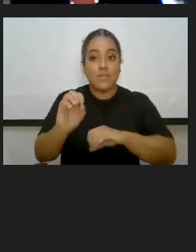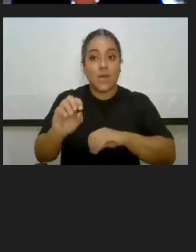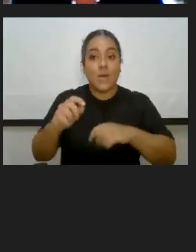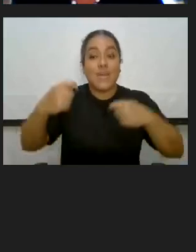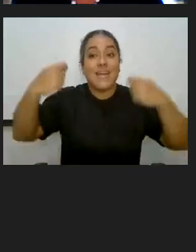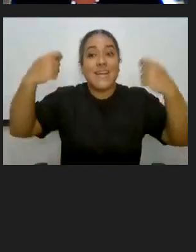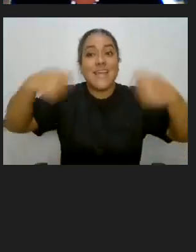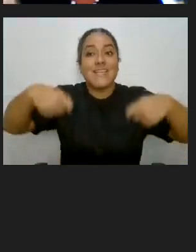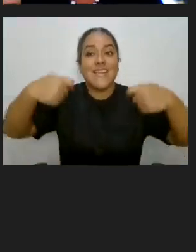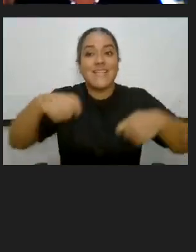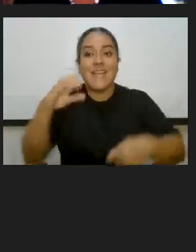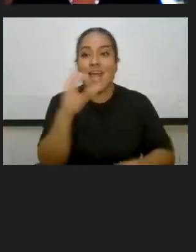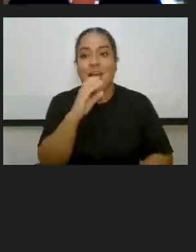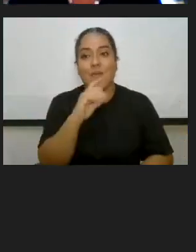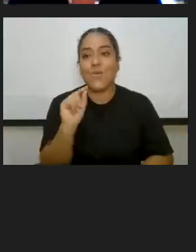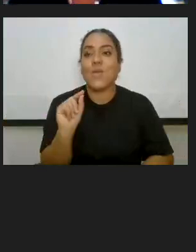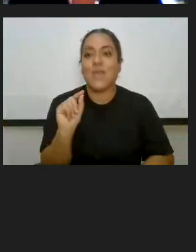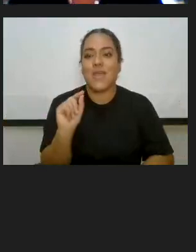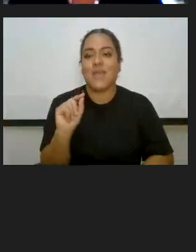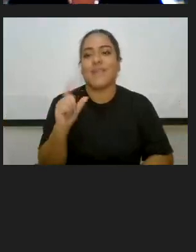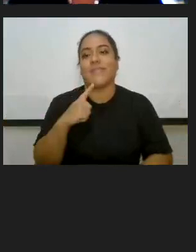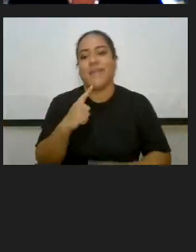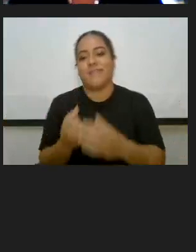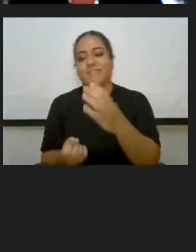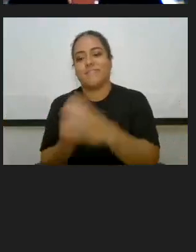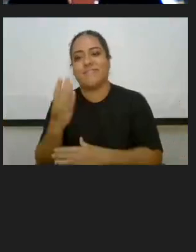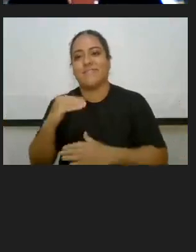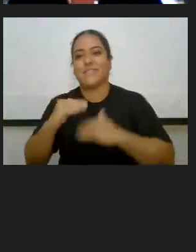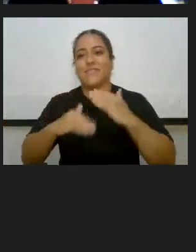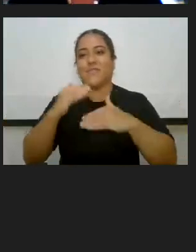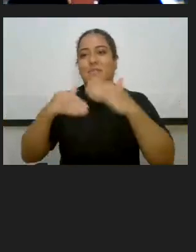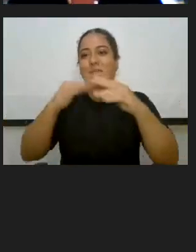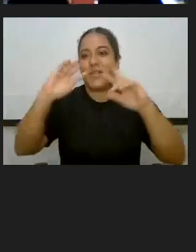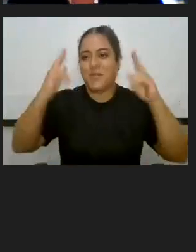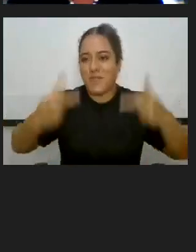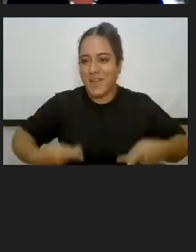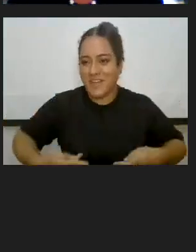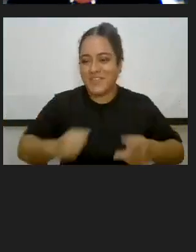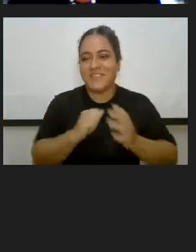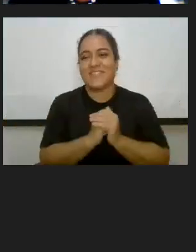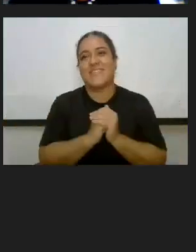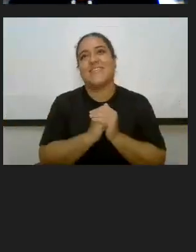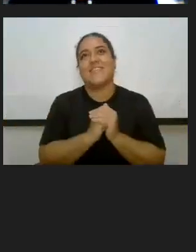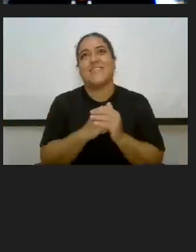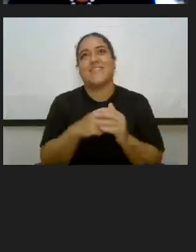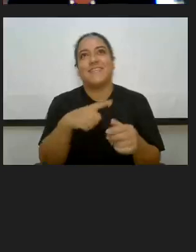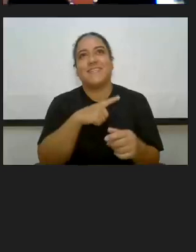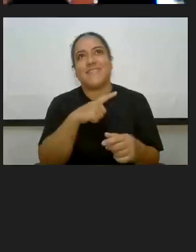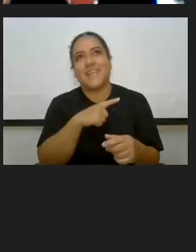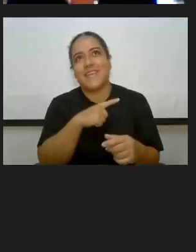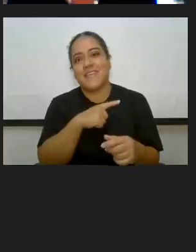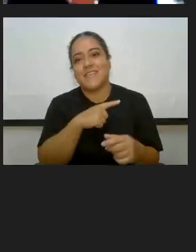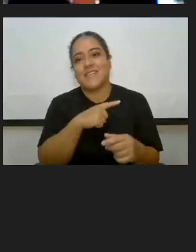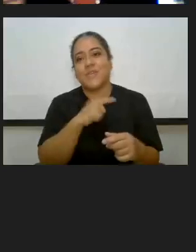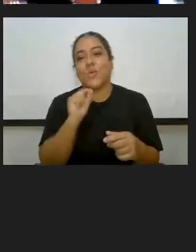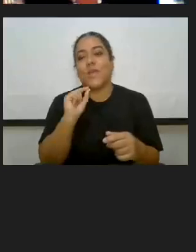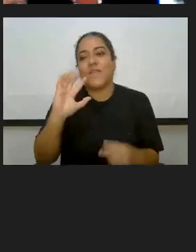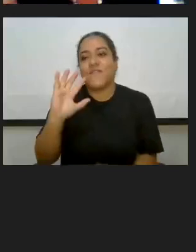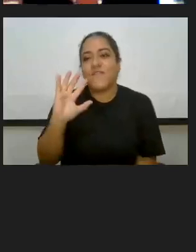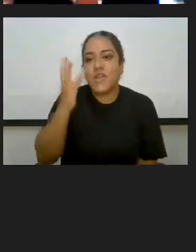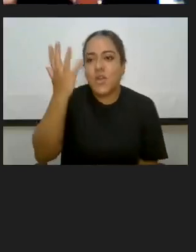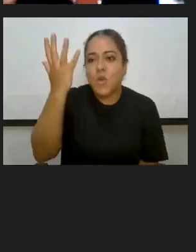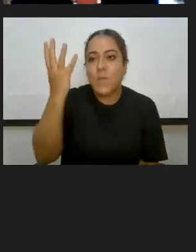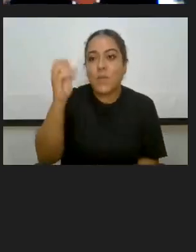necessariamente a gente está falando de uma concepção de desenvolvimento humano, a gente está falando de um fenômeno, a